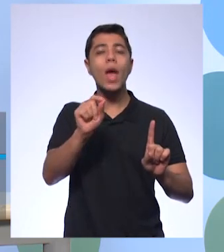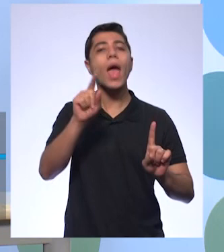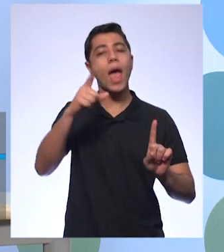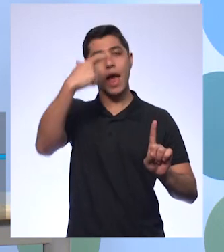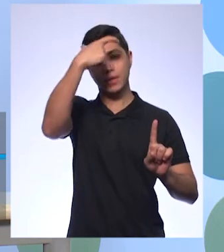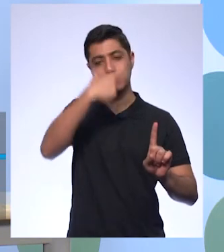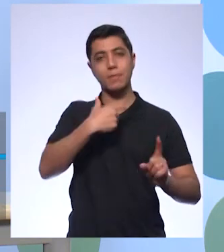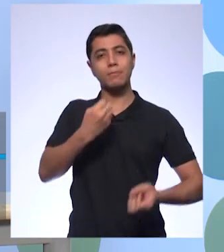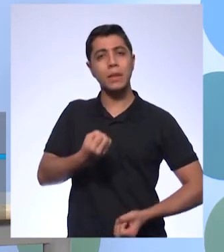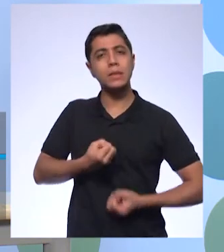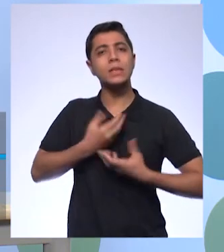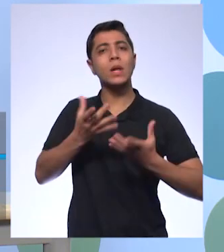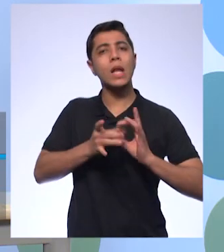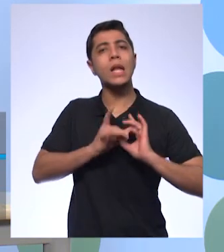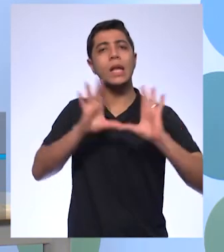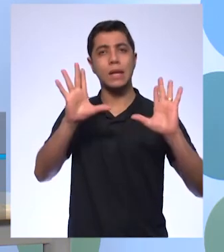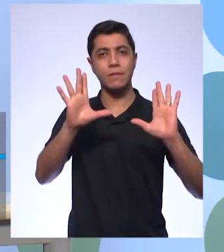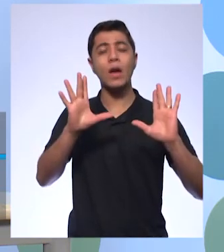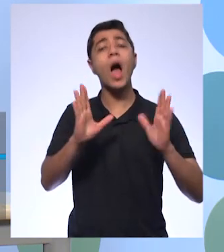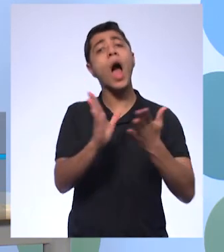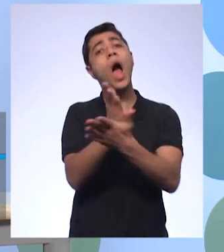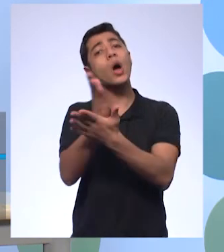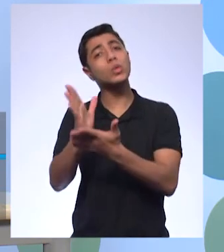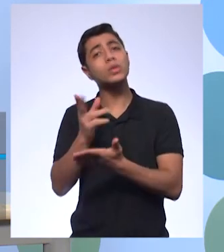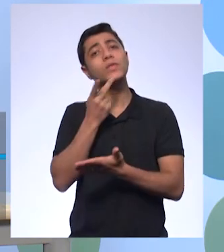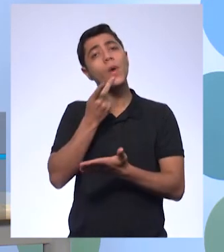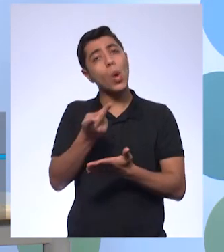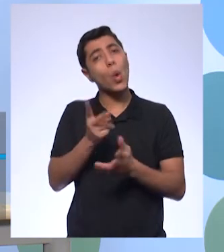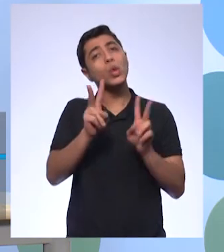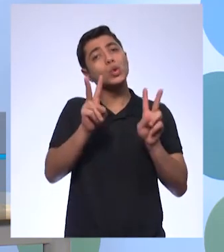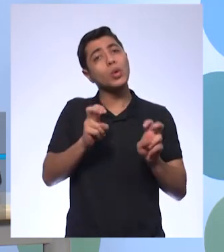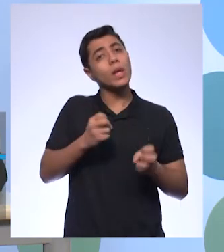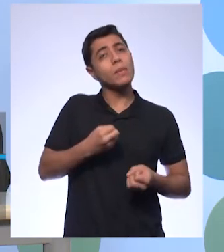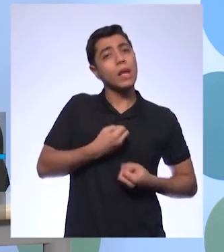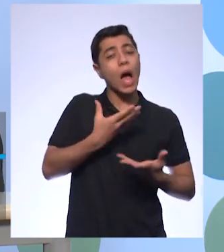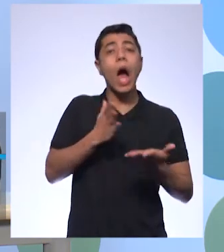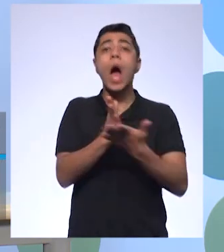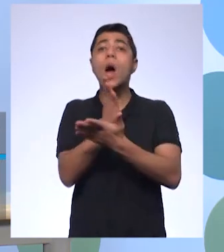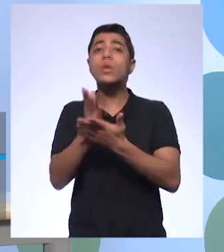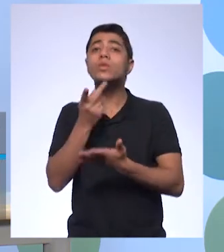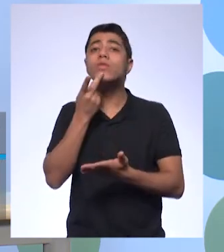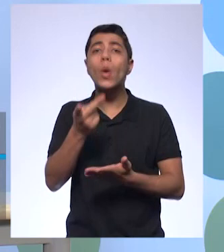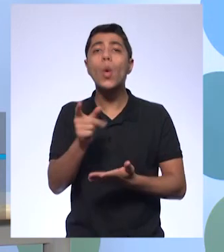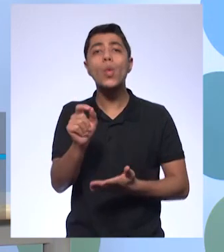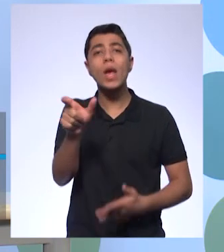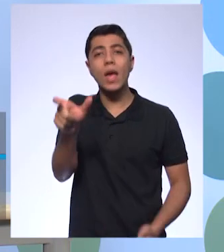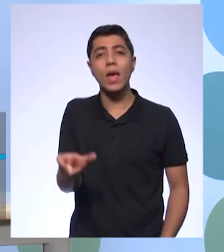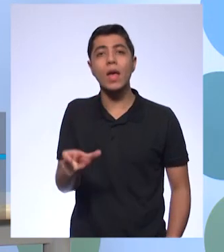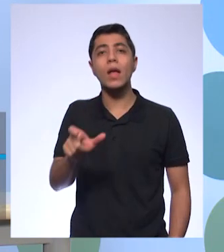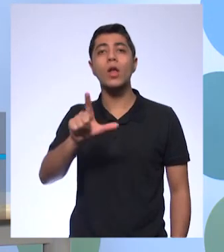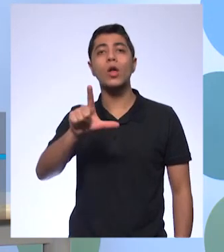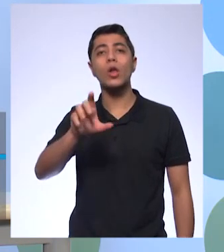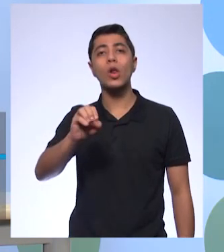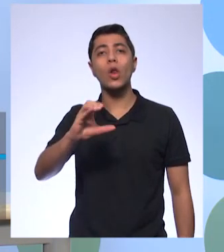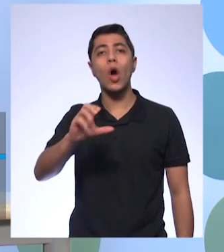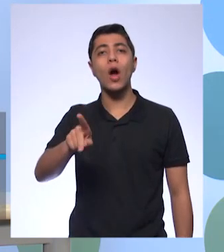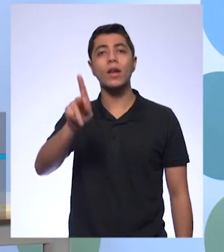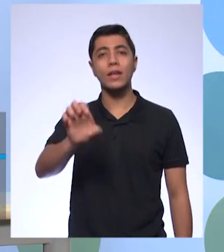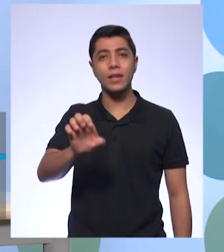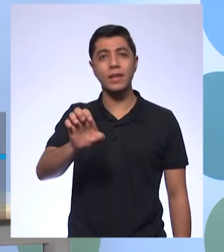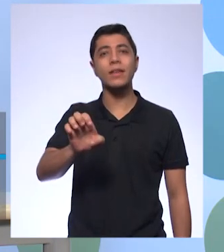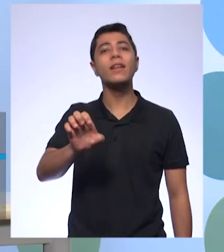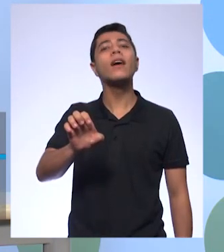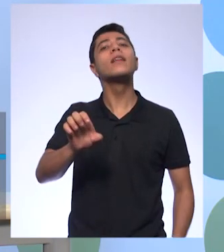da questão da liberdade. Outros aqui estão citando aí a questão do John Locke também. E